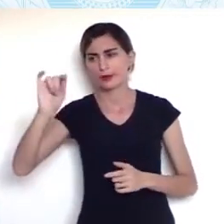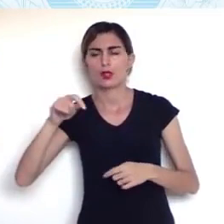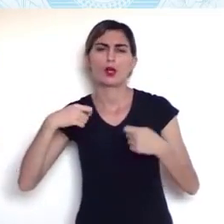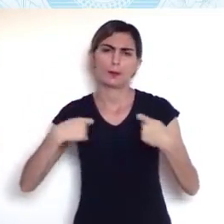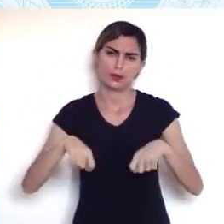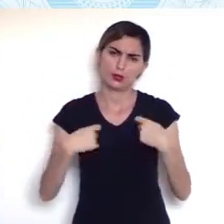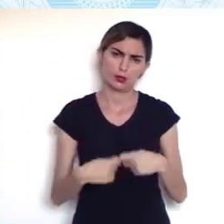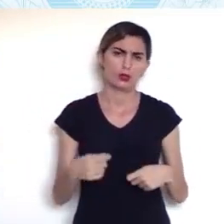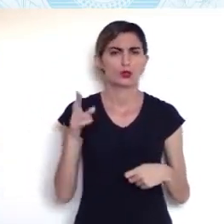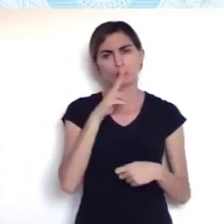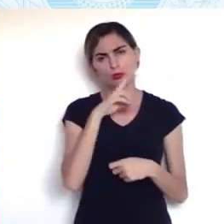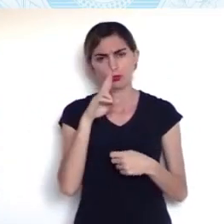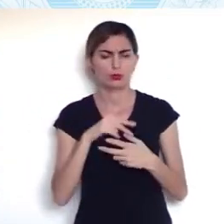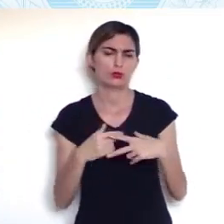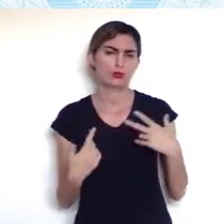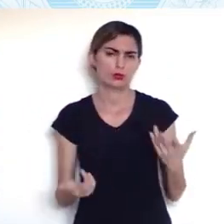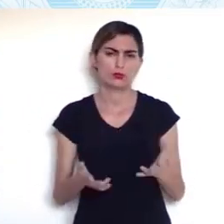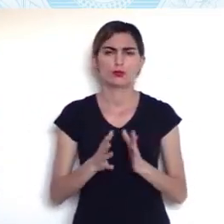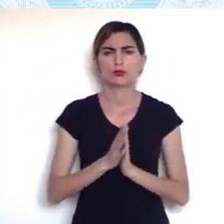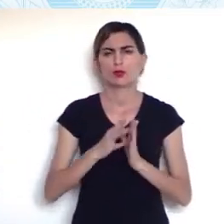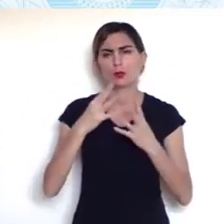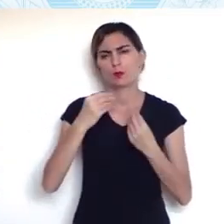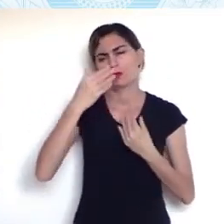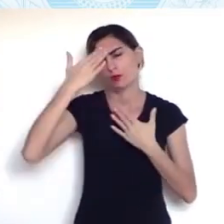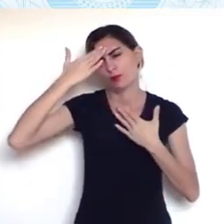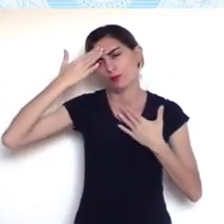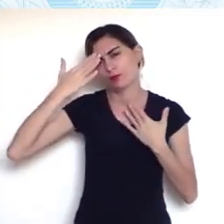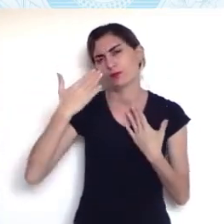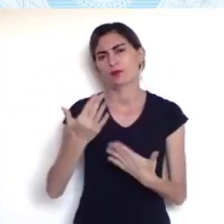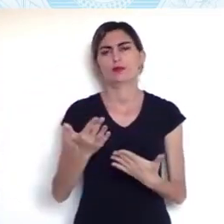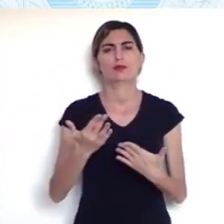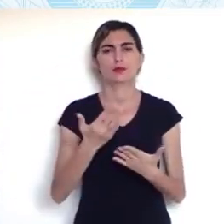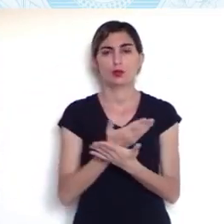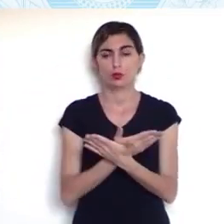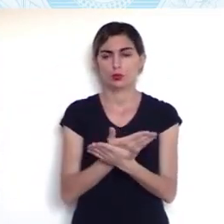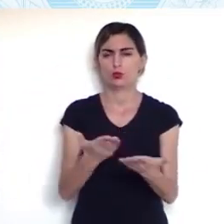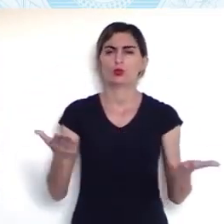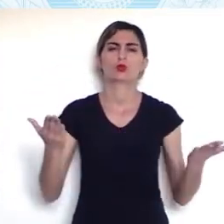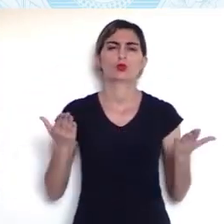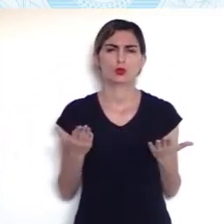emergencial. Muito obrigado a todos e a